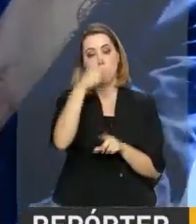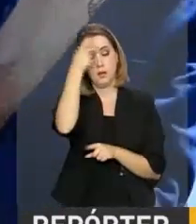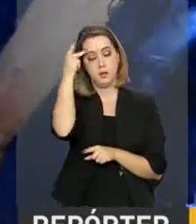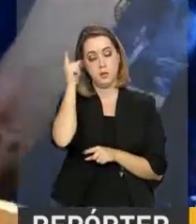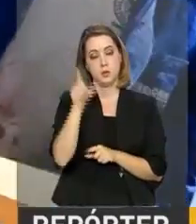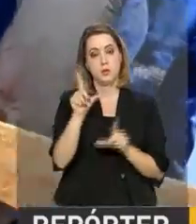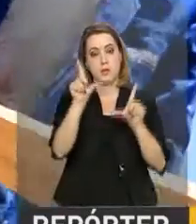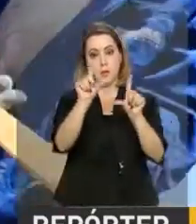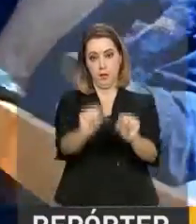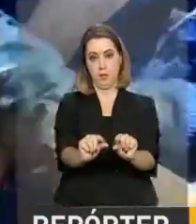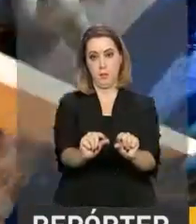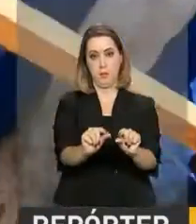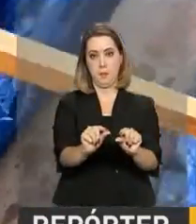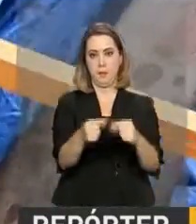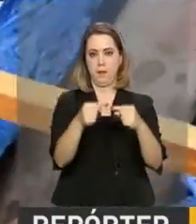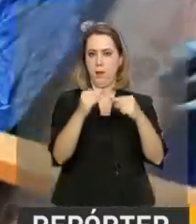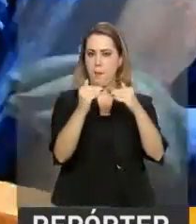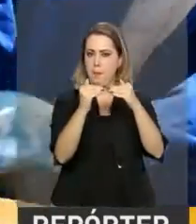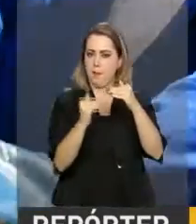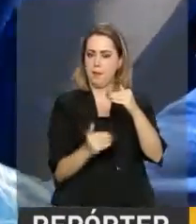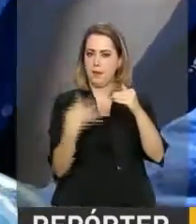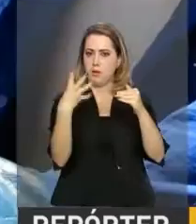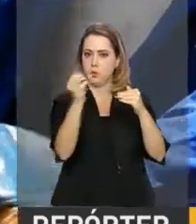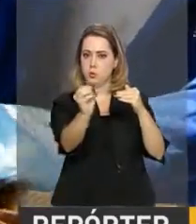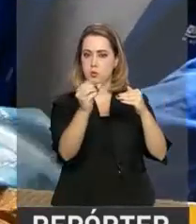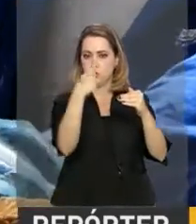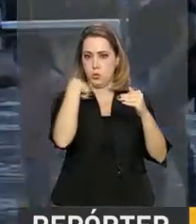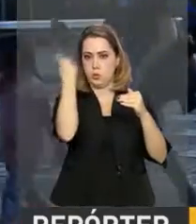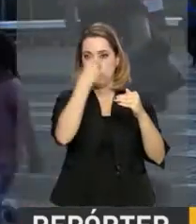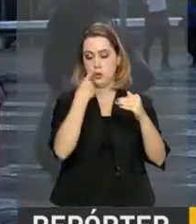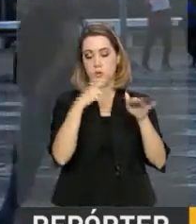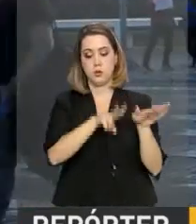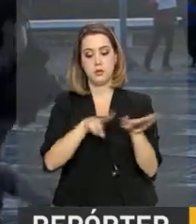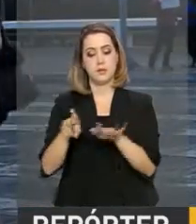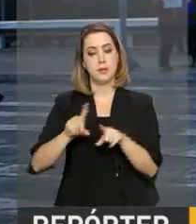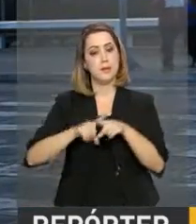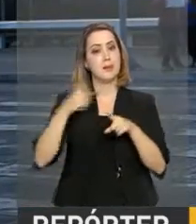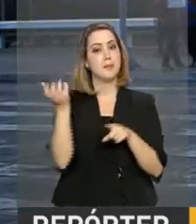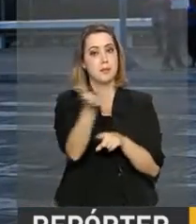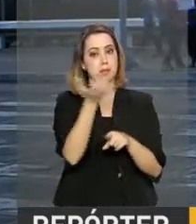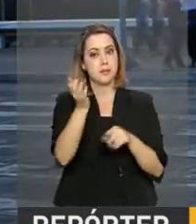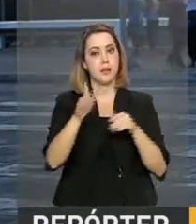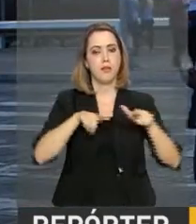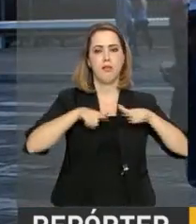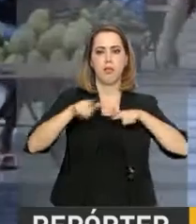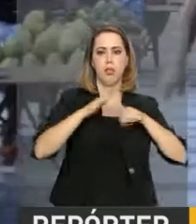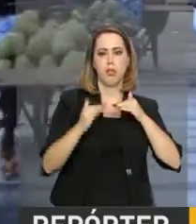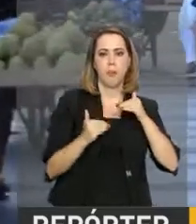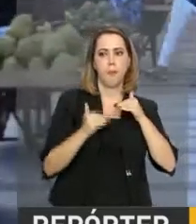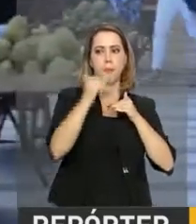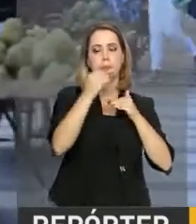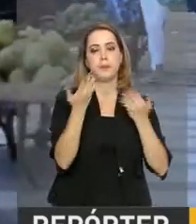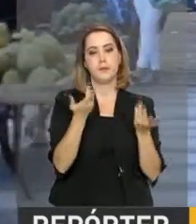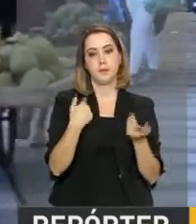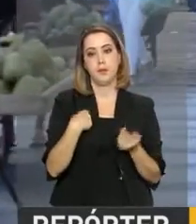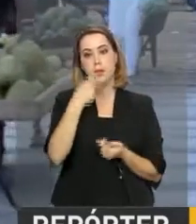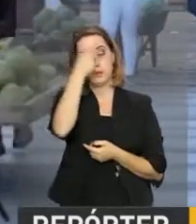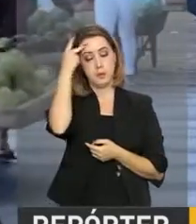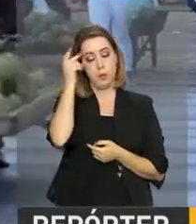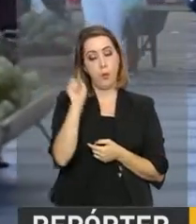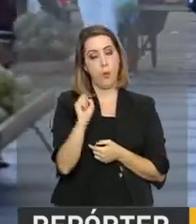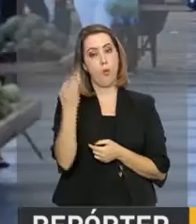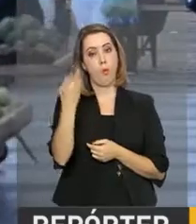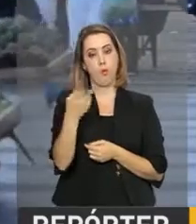menos de 40 horas semanais mas que gostariam de trabalhar mais já o número de desocupados pessoas que procuraram emprego